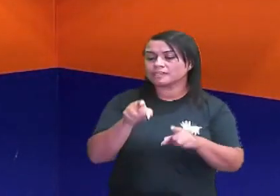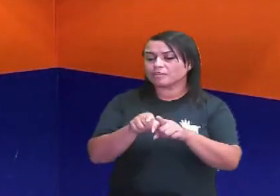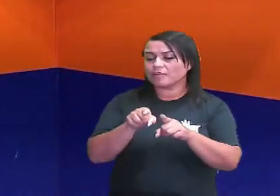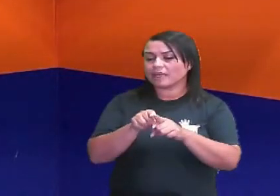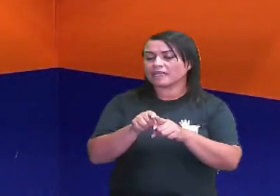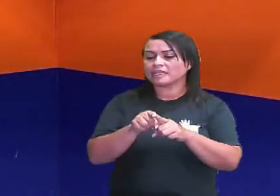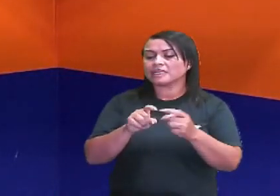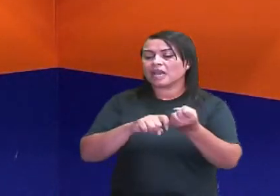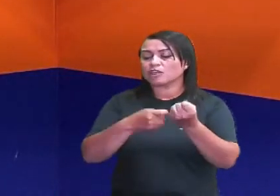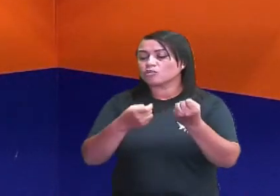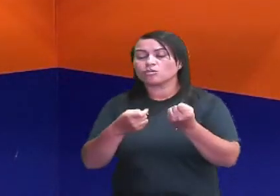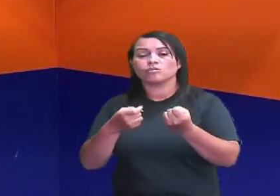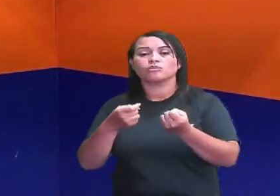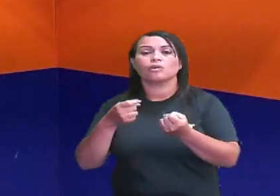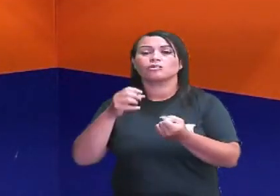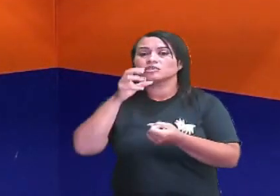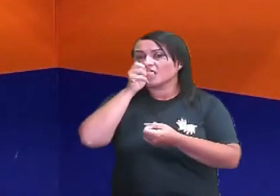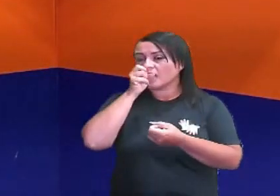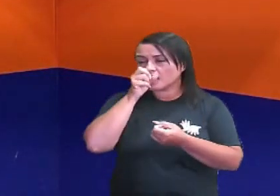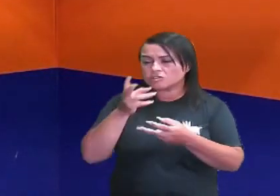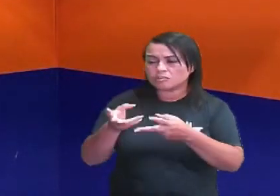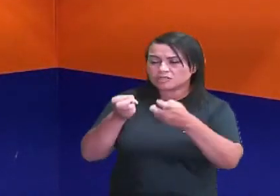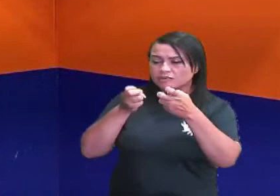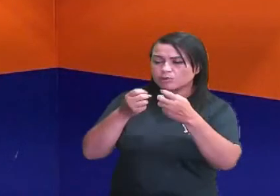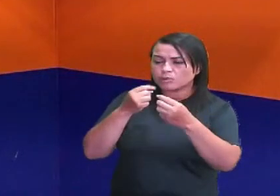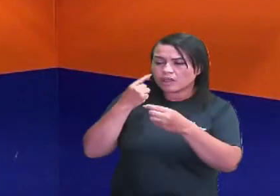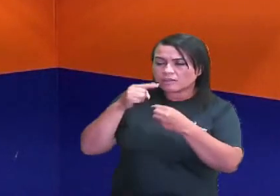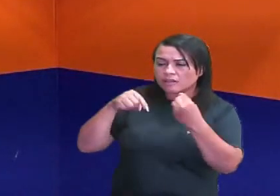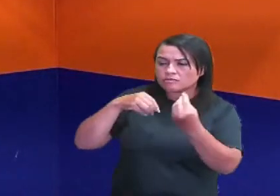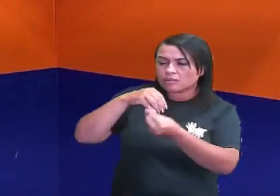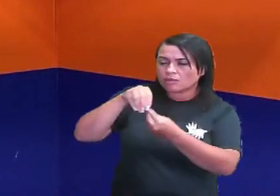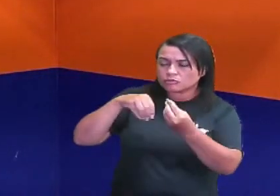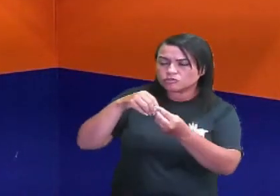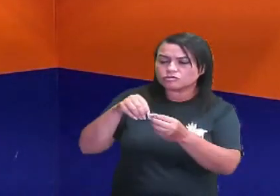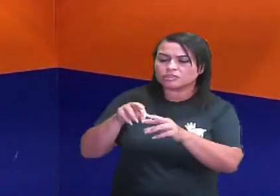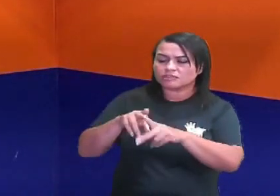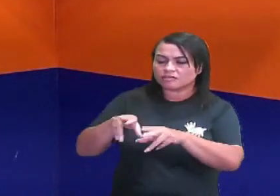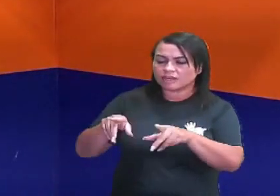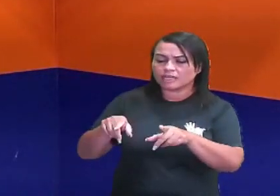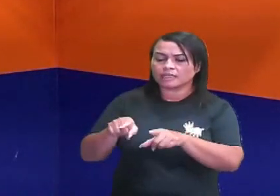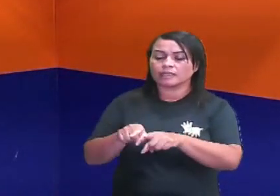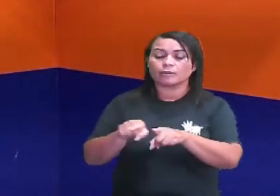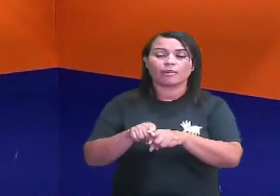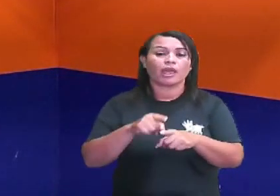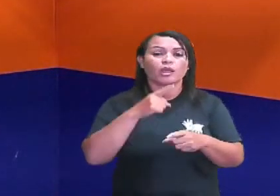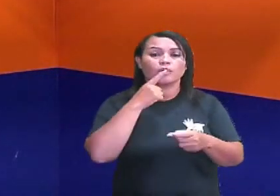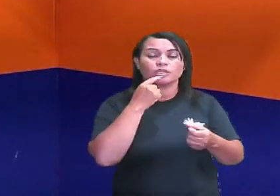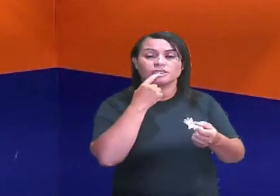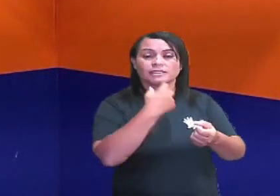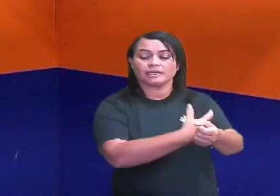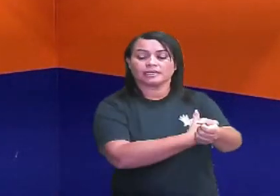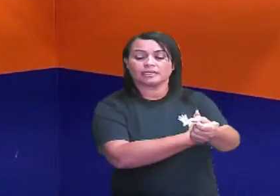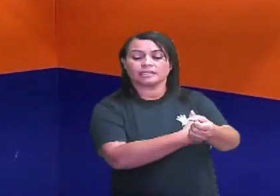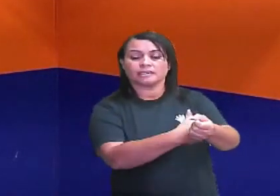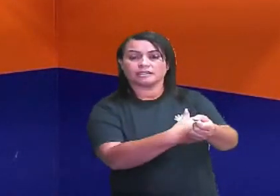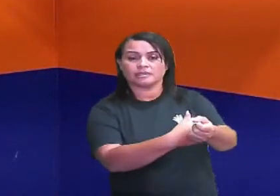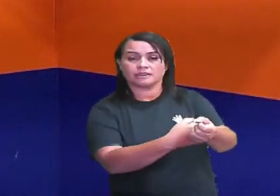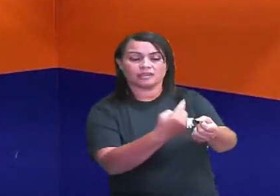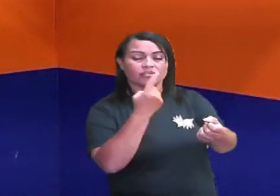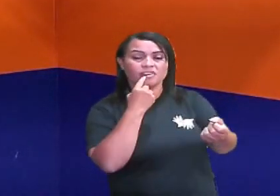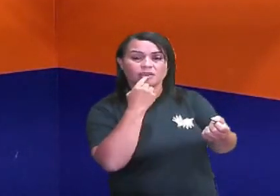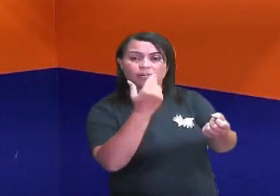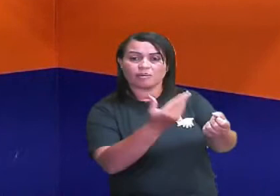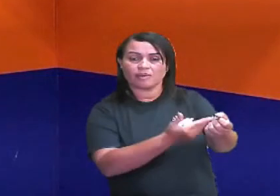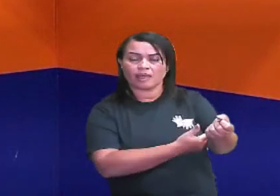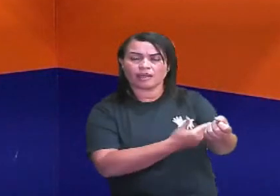depois você vê a diferença de fases dentro do suco. Ou até mesmo o sangue, que aparentemente é um vermelho